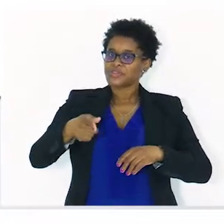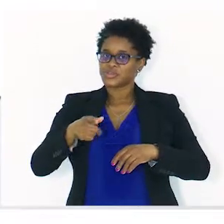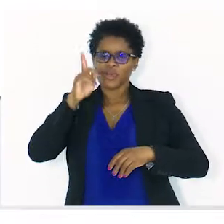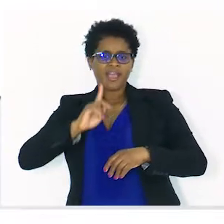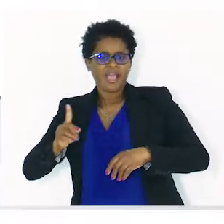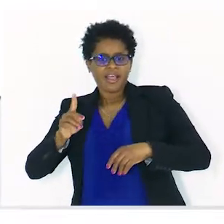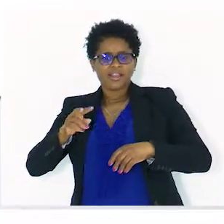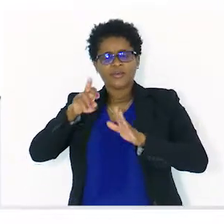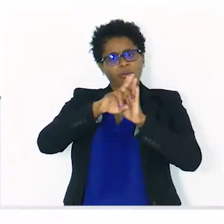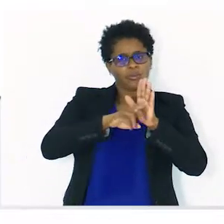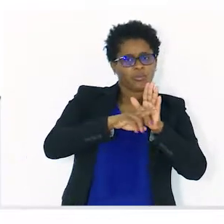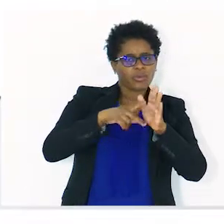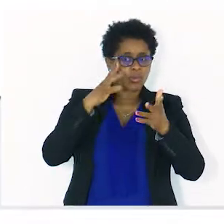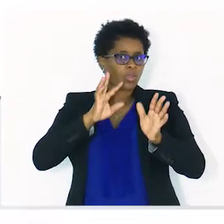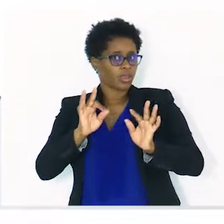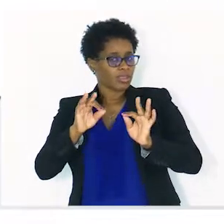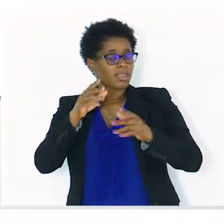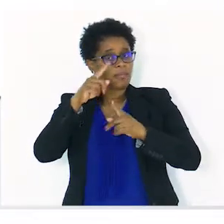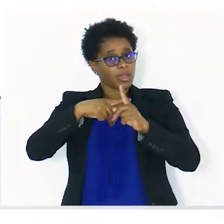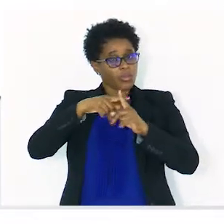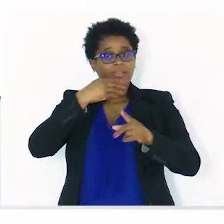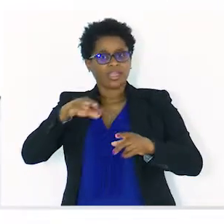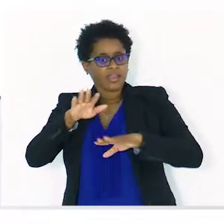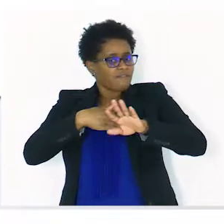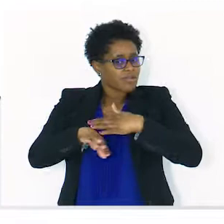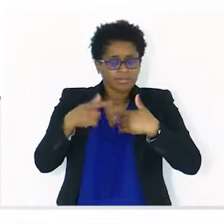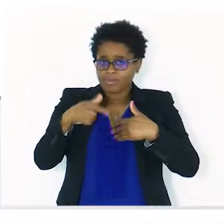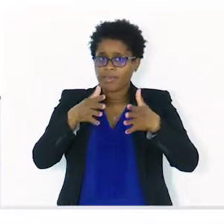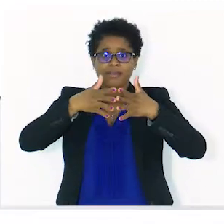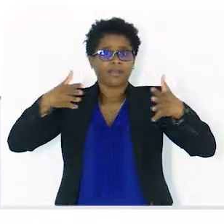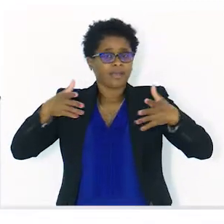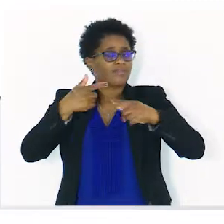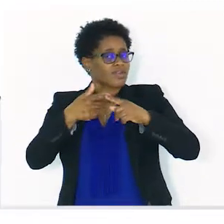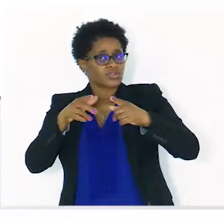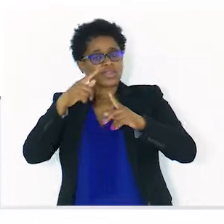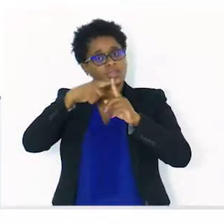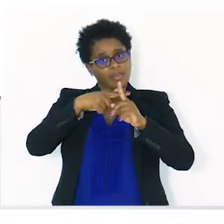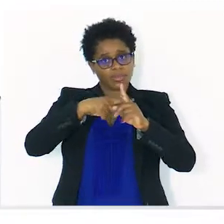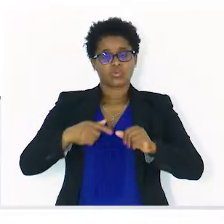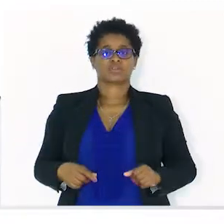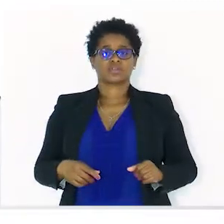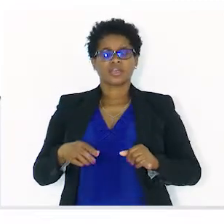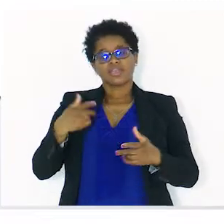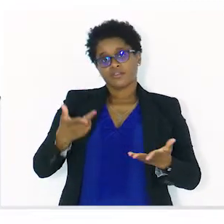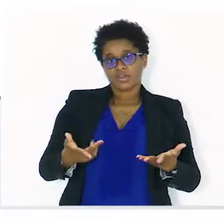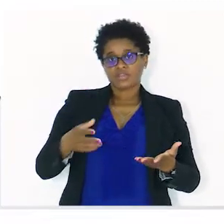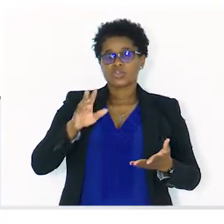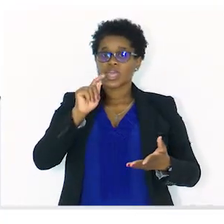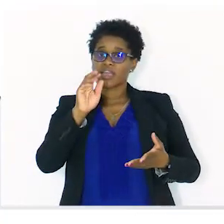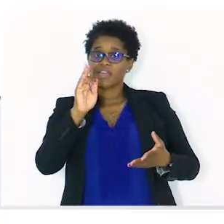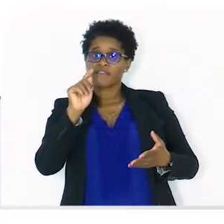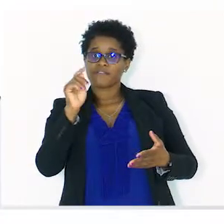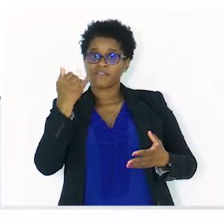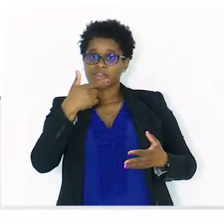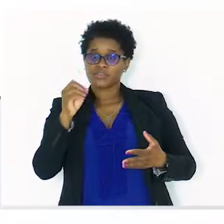regula a temperatura da Terra, fazendo com que não haja grandes variações de temperatura através do efeito de